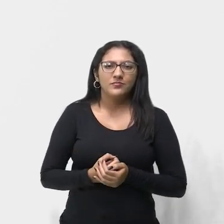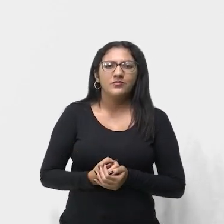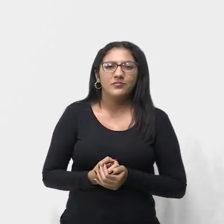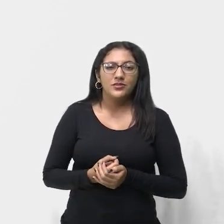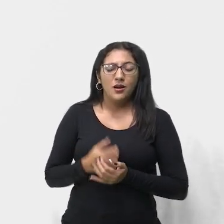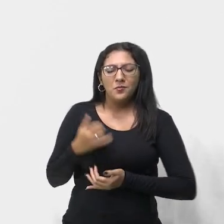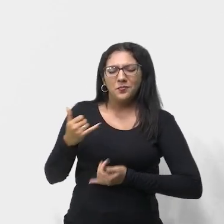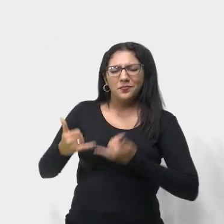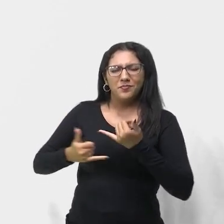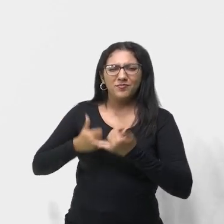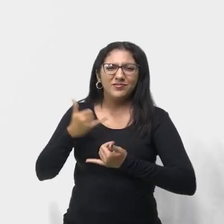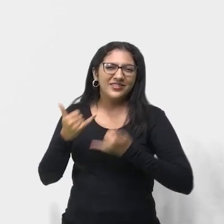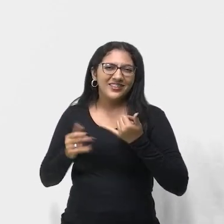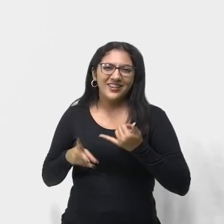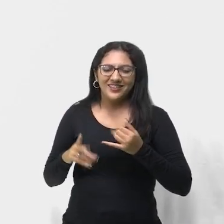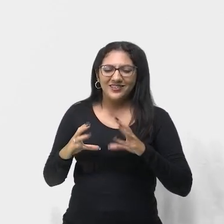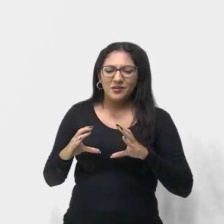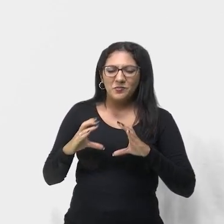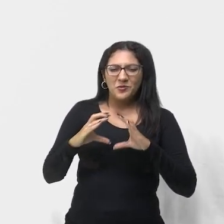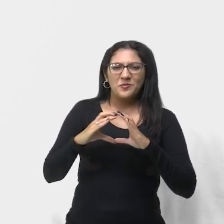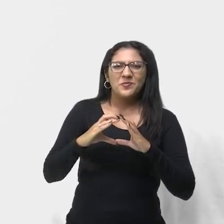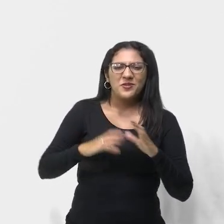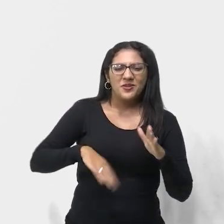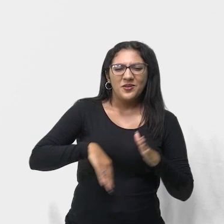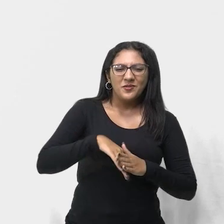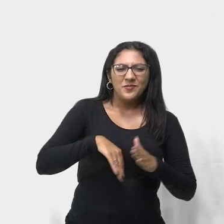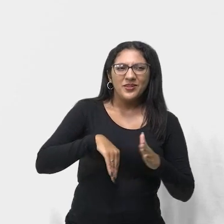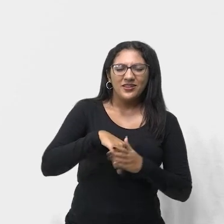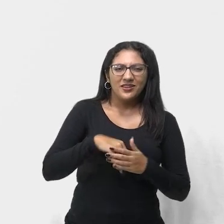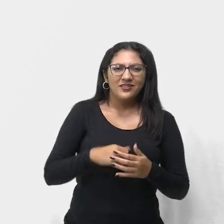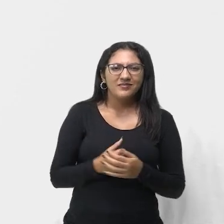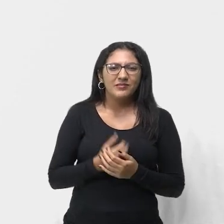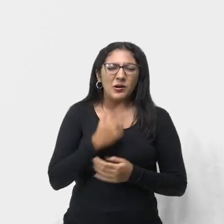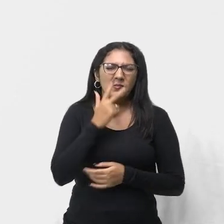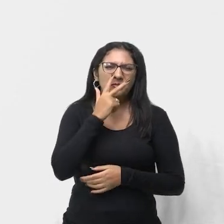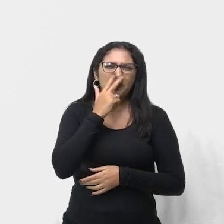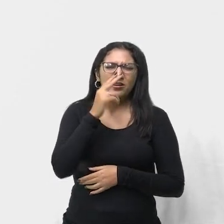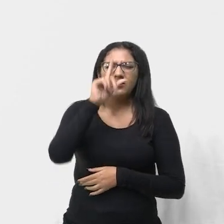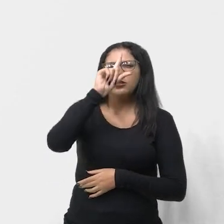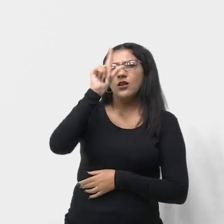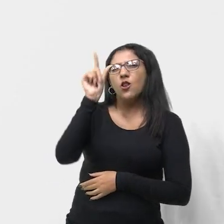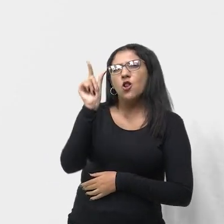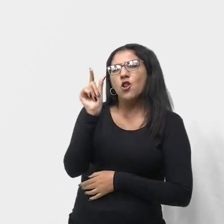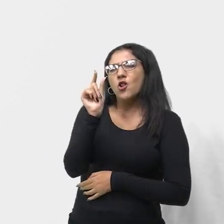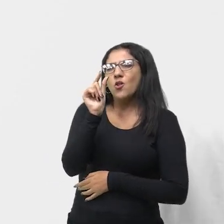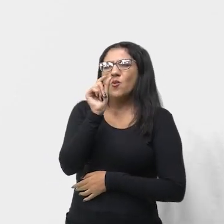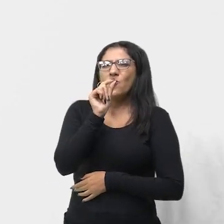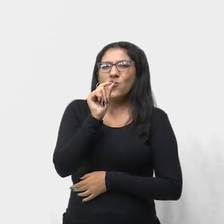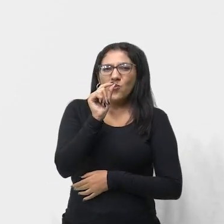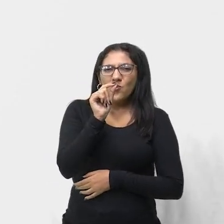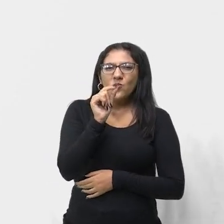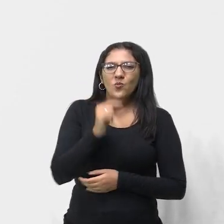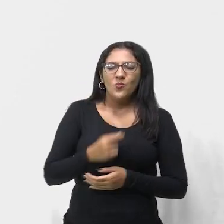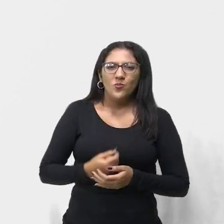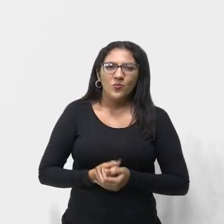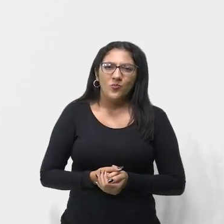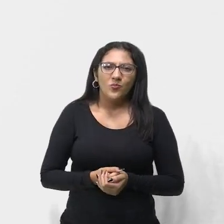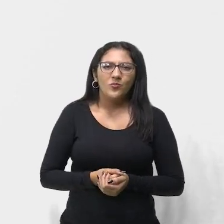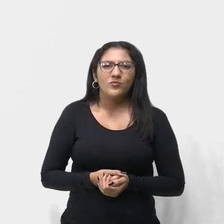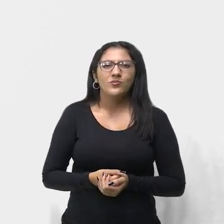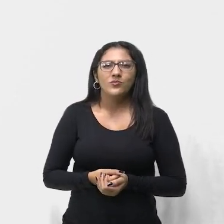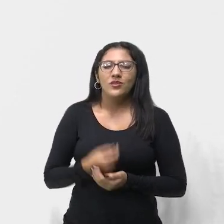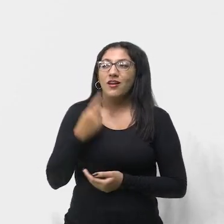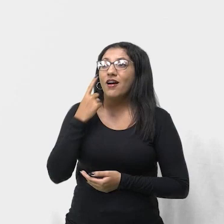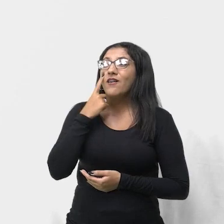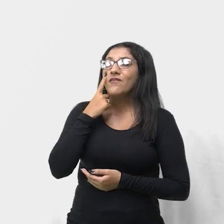Meu brinquedo é a bola prateada de uma noite enluarada, me banhando de luar. Então,